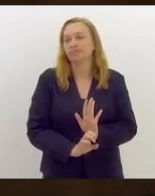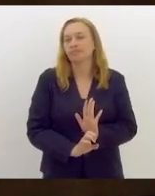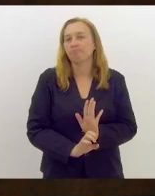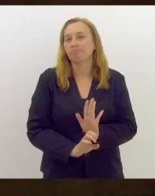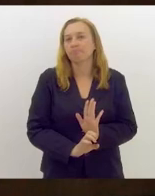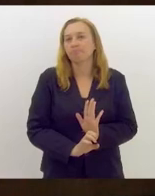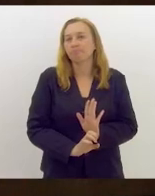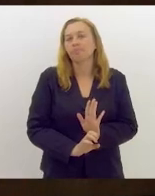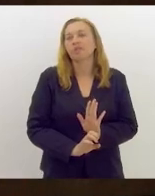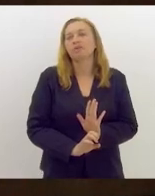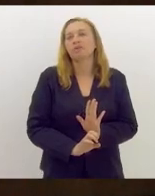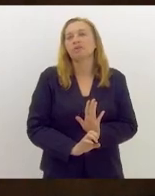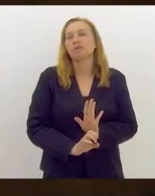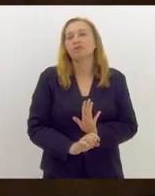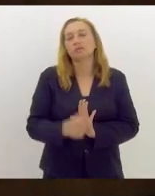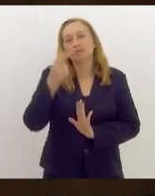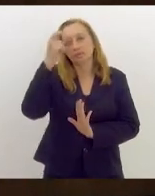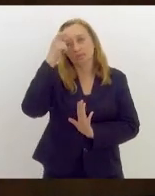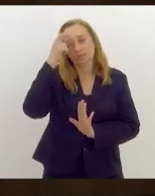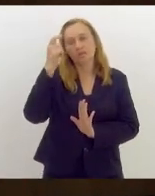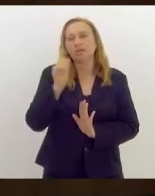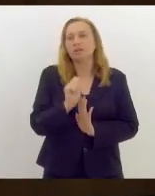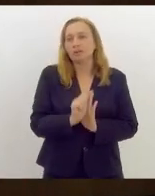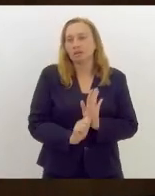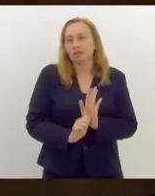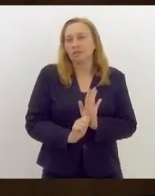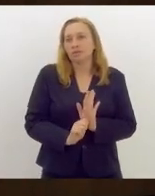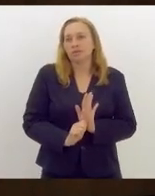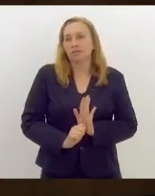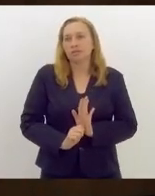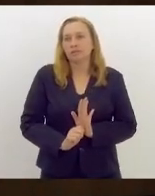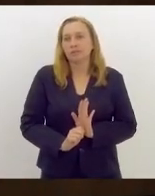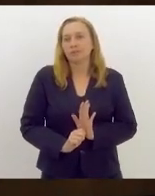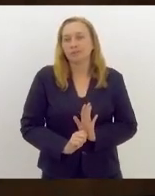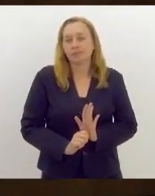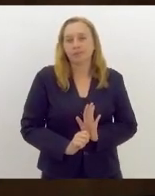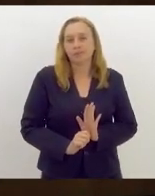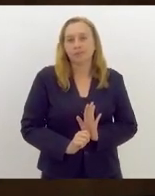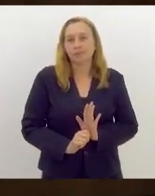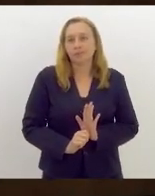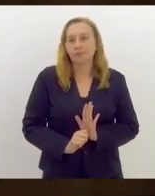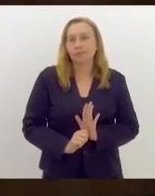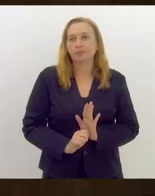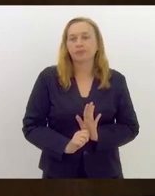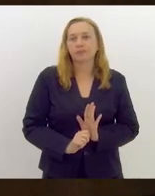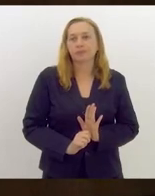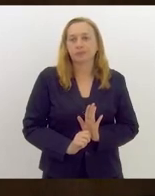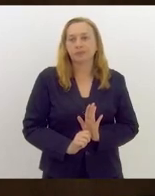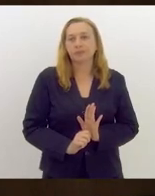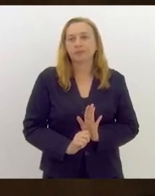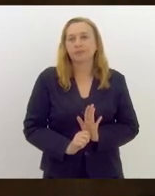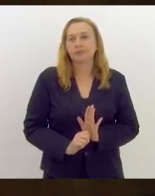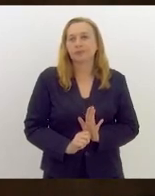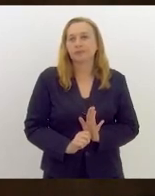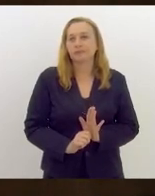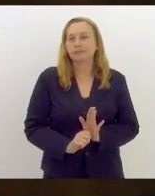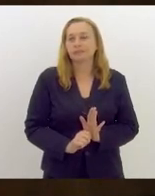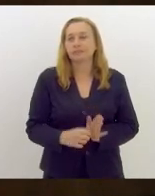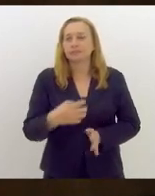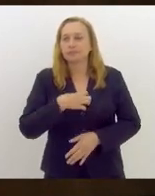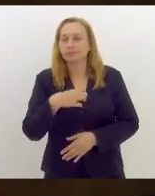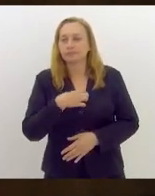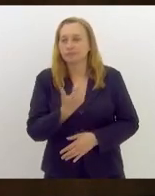levar em consideração na redação esta concessão porque não faz